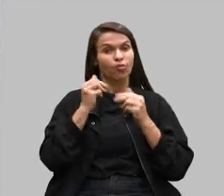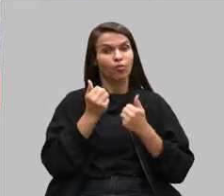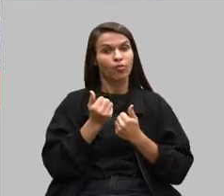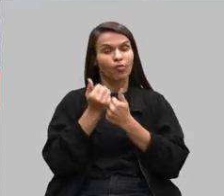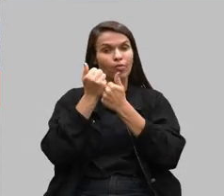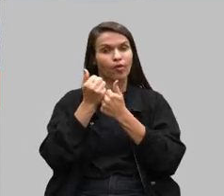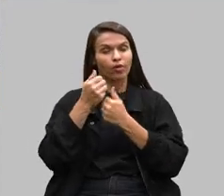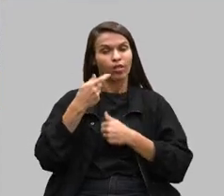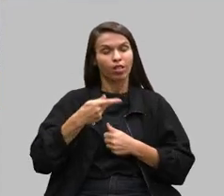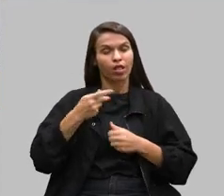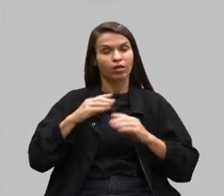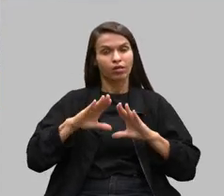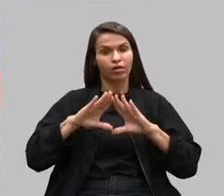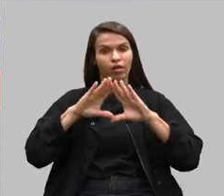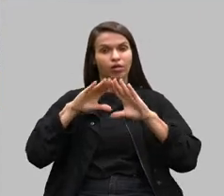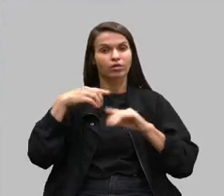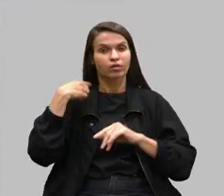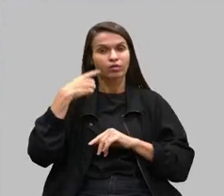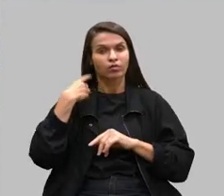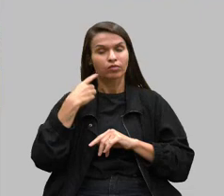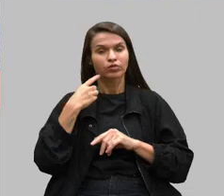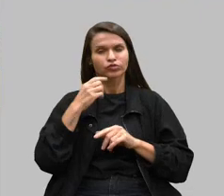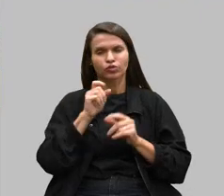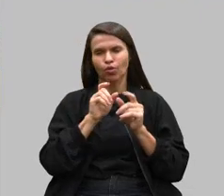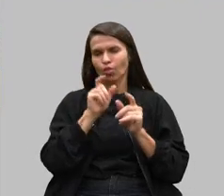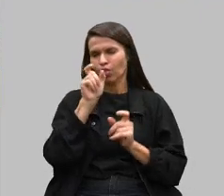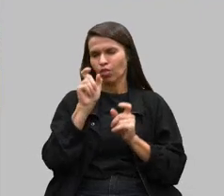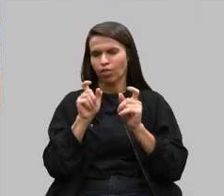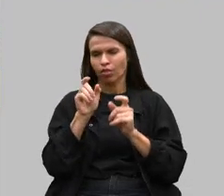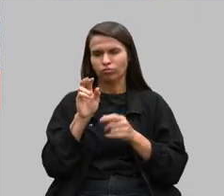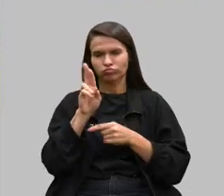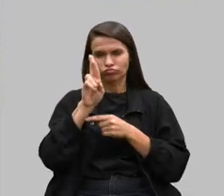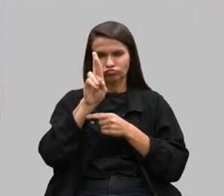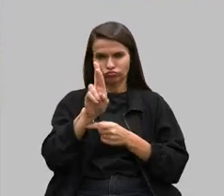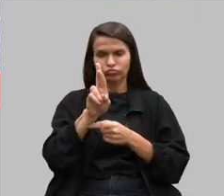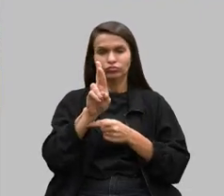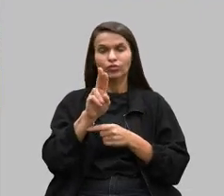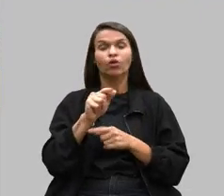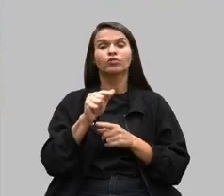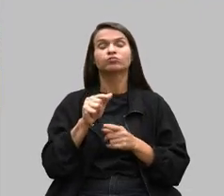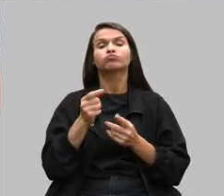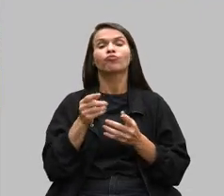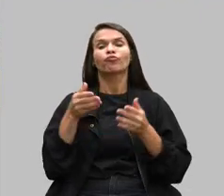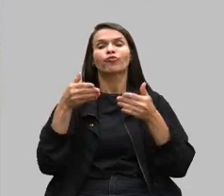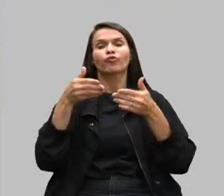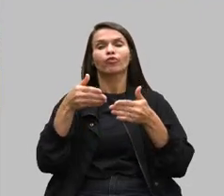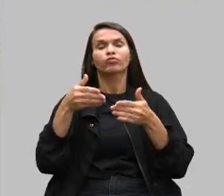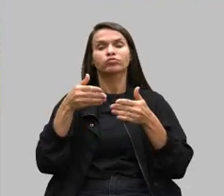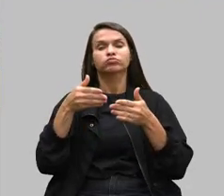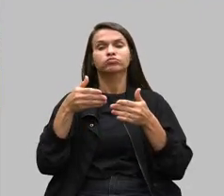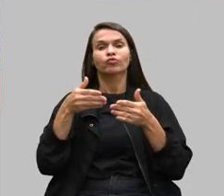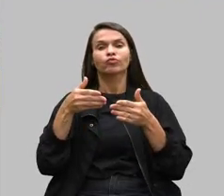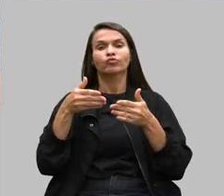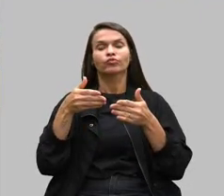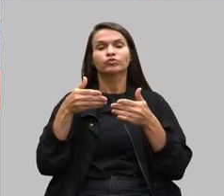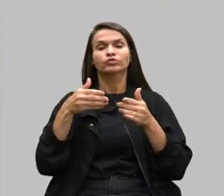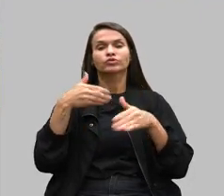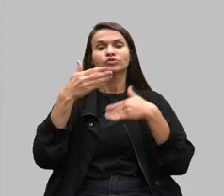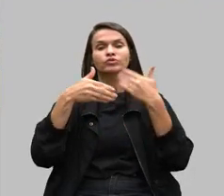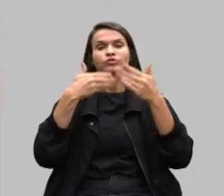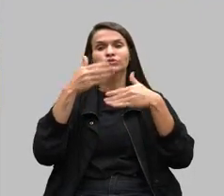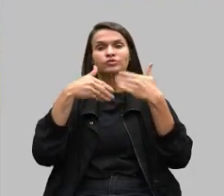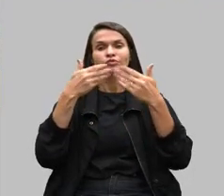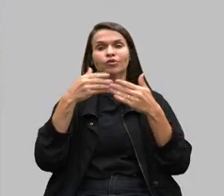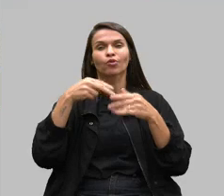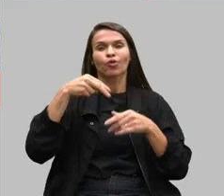deputados e também das autoridades no sentido de prestigiar o desenvolvimento do norte de